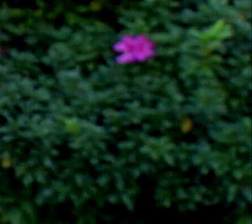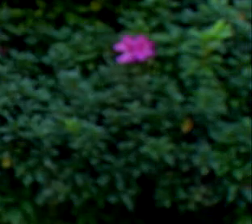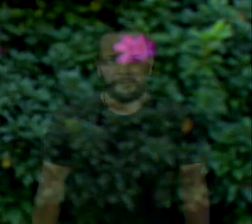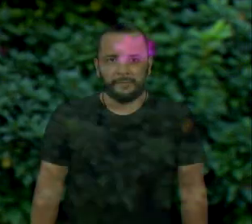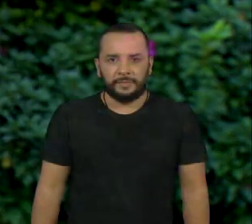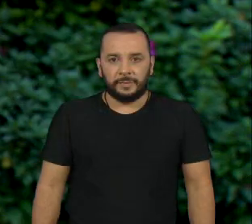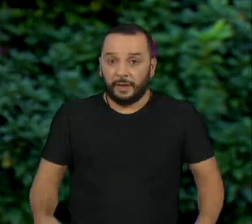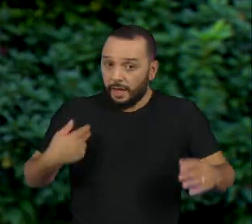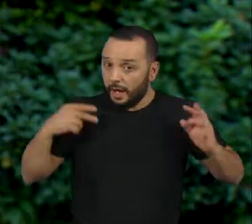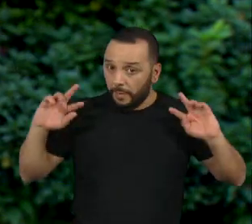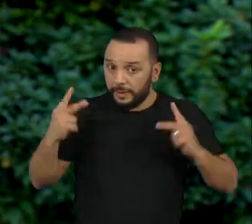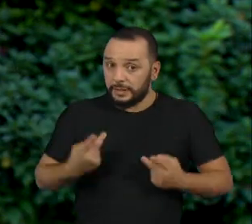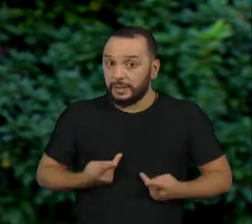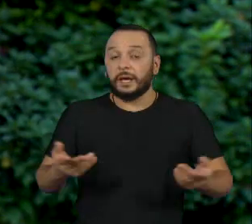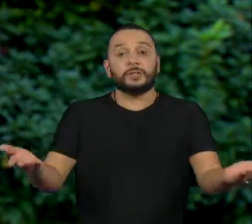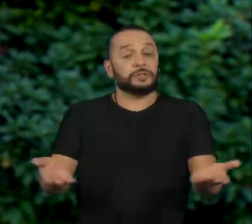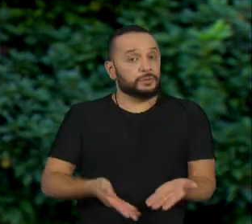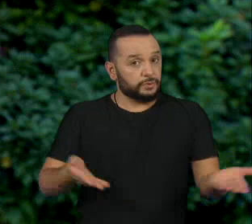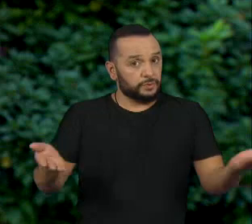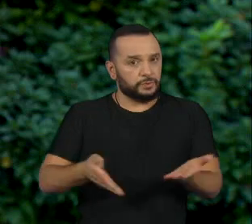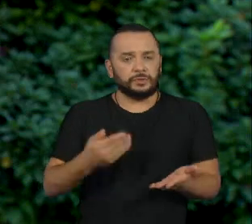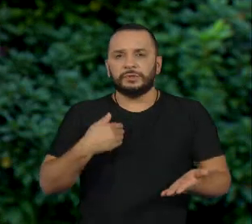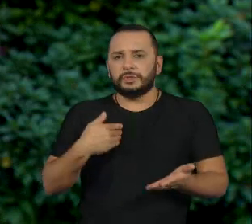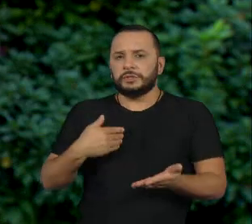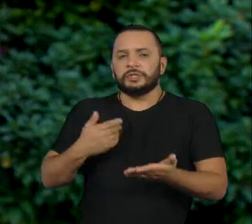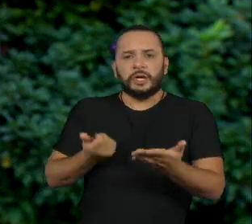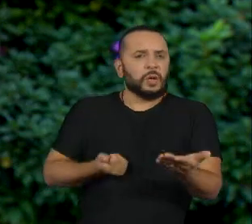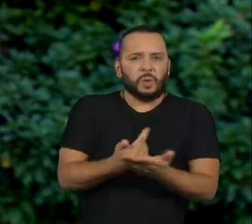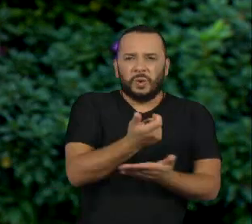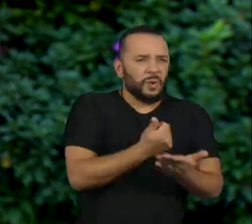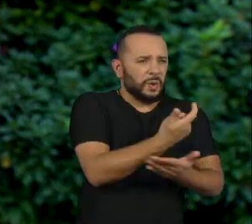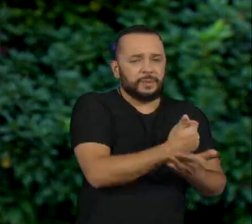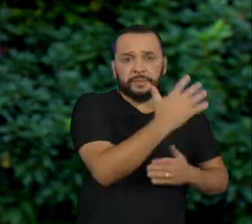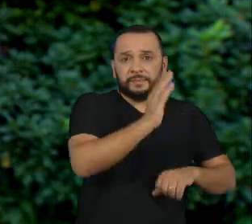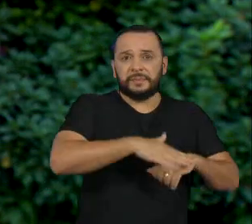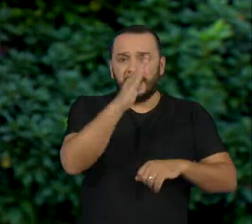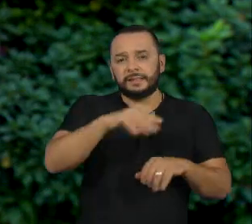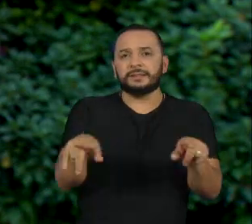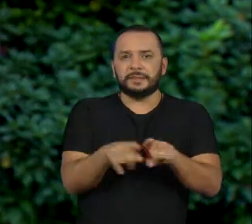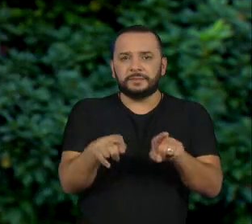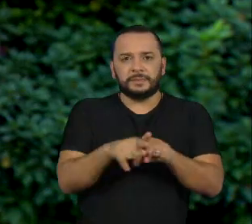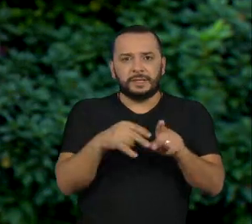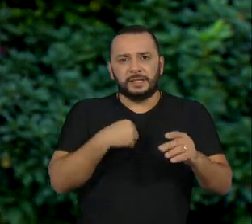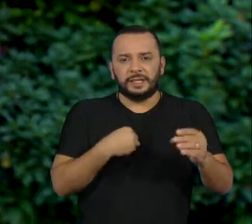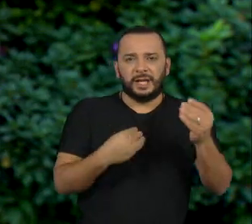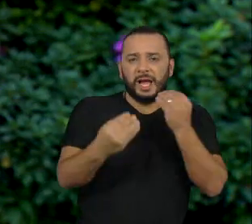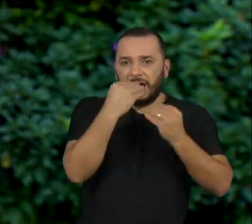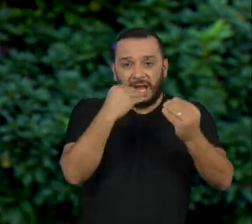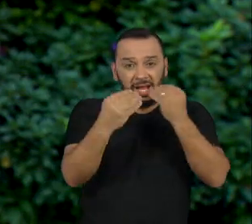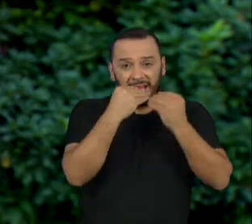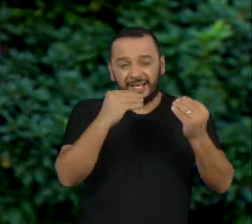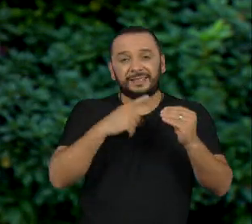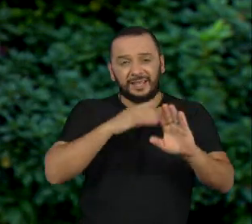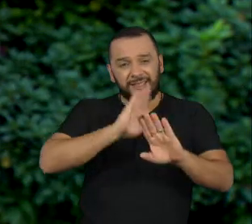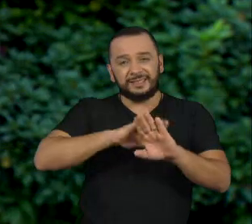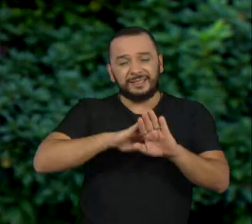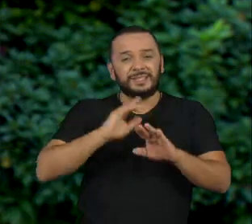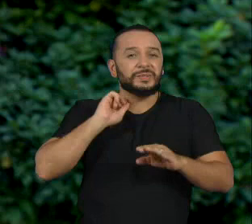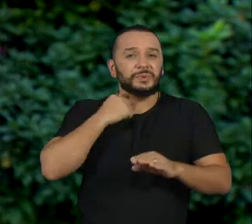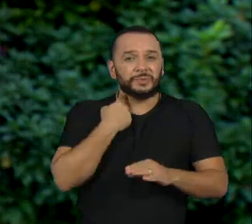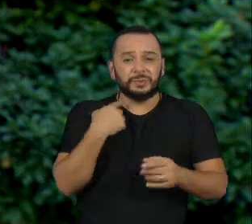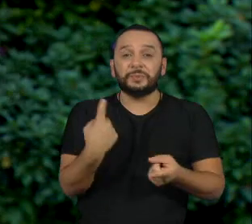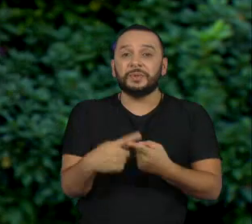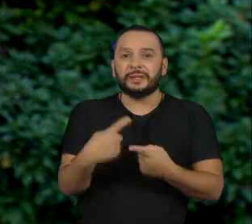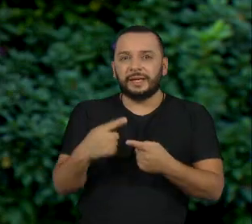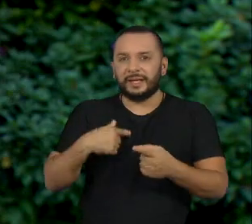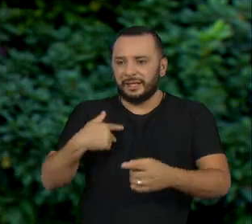A humanidade consome cada vez mais e gera cada dia mais resíduo. O descarte inadequado deste lixo